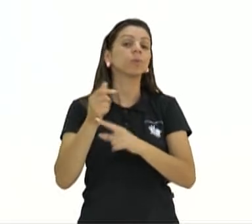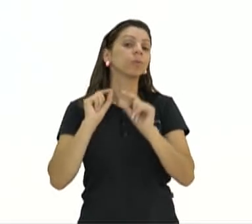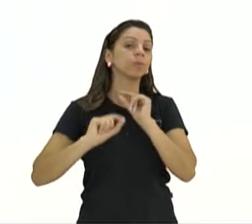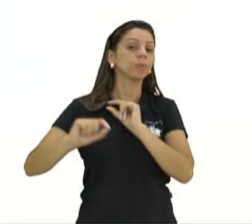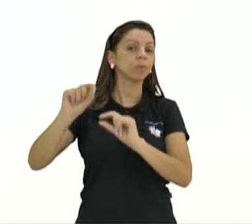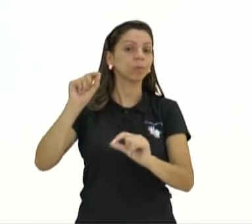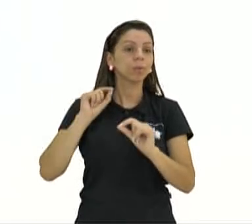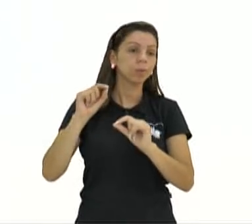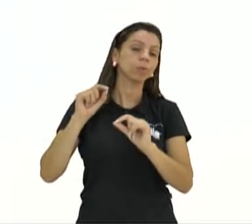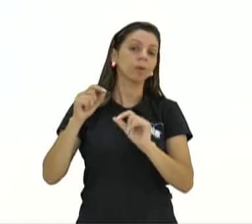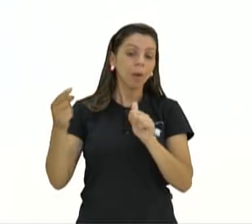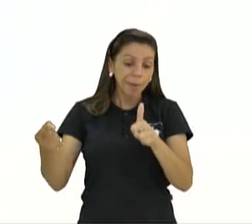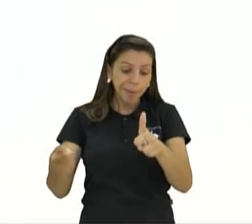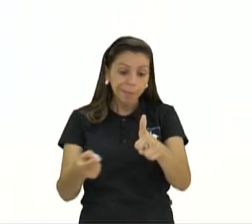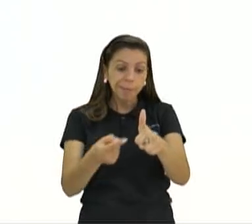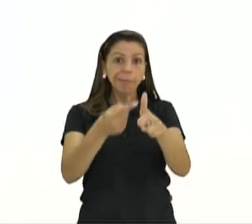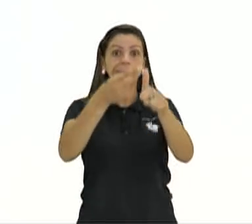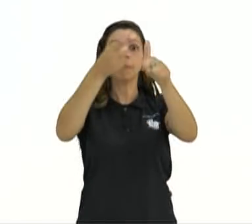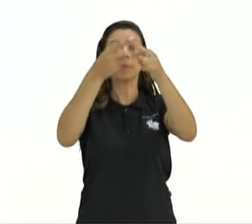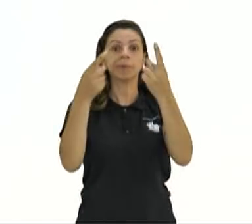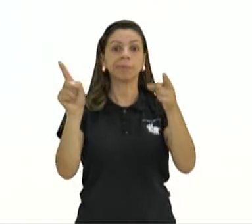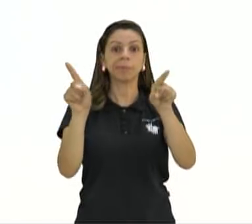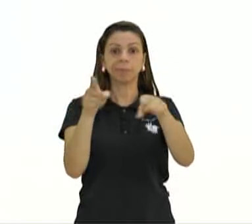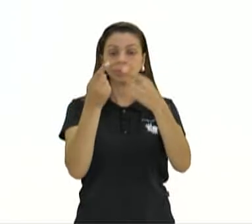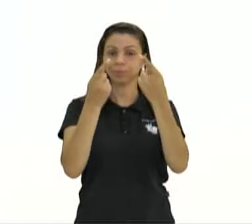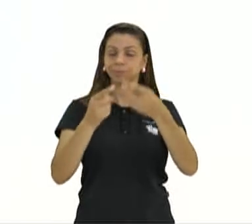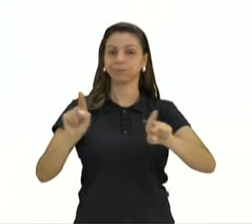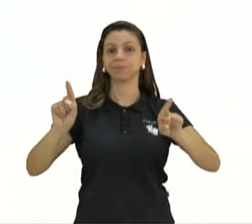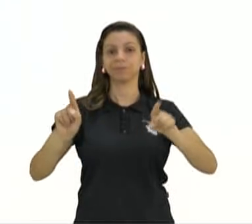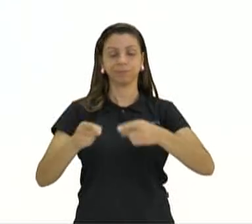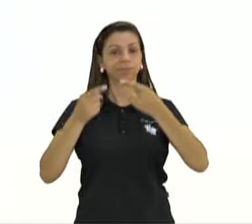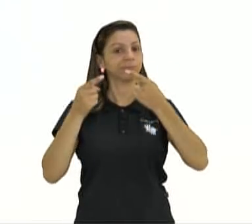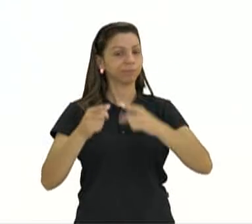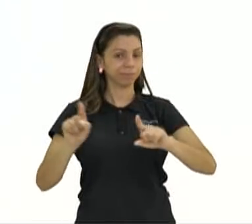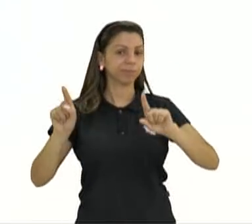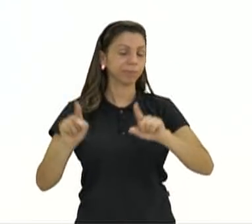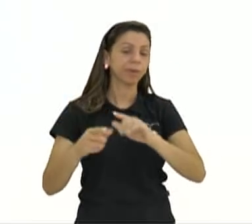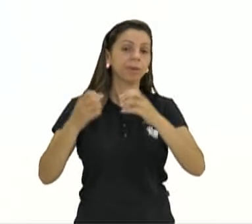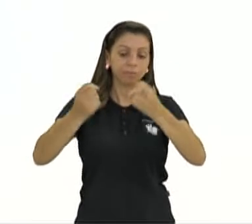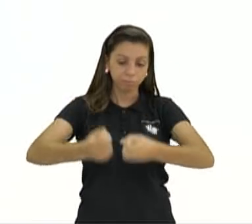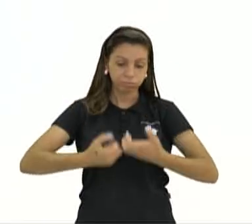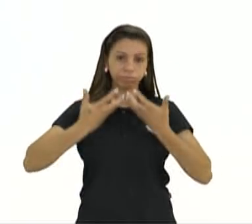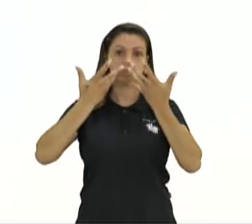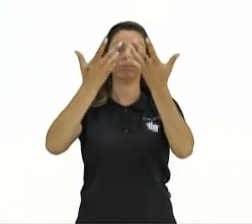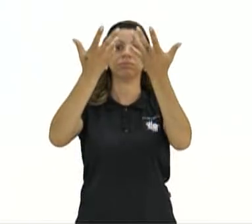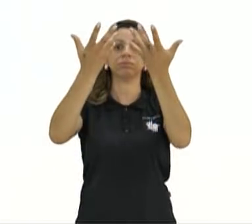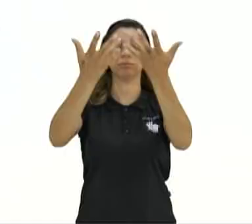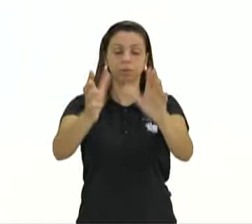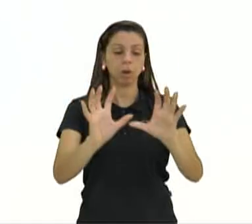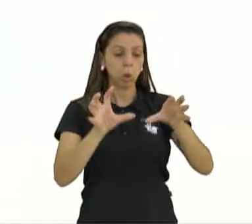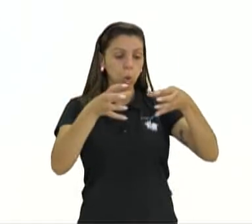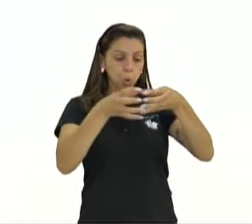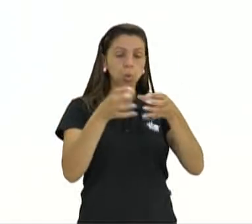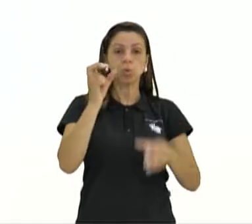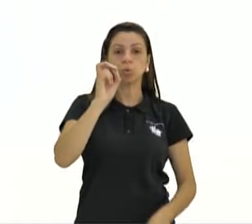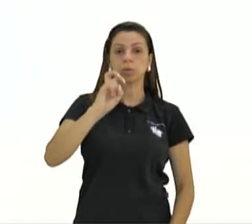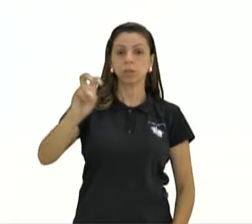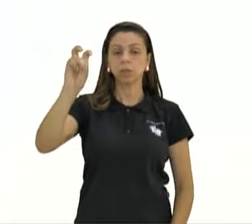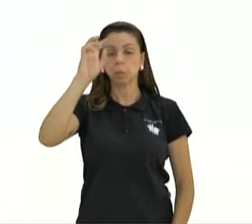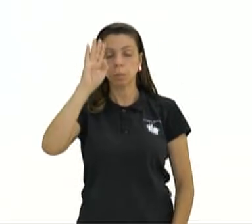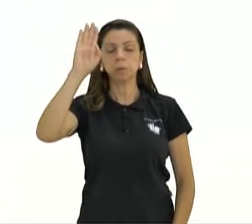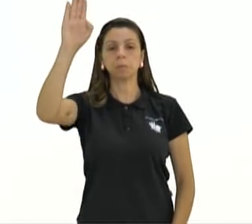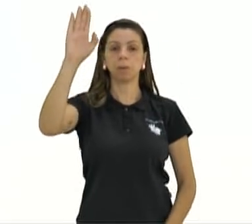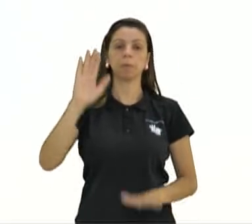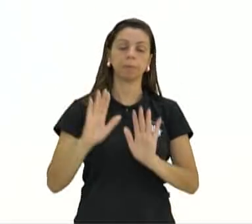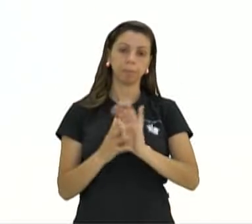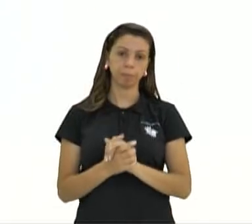contaminado diante das primeiras notas dos instrumentos. A manifestação é dividida em 5 estilos principais,